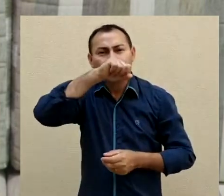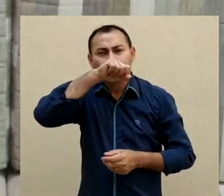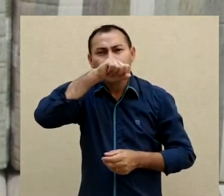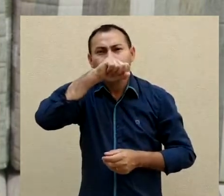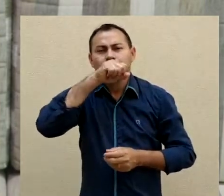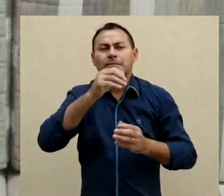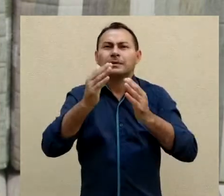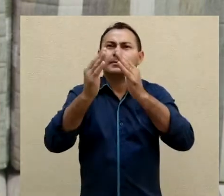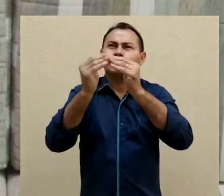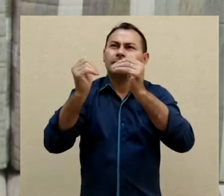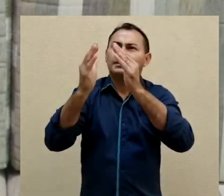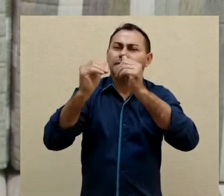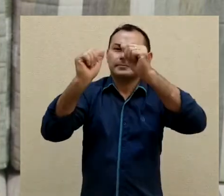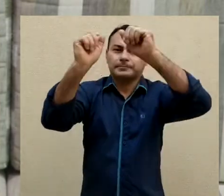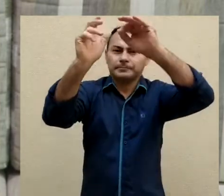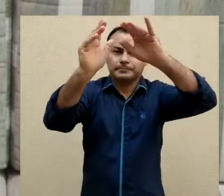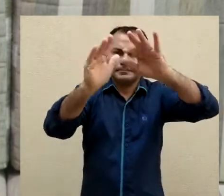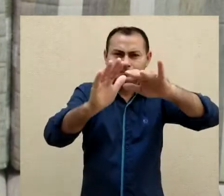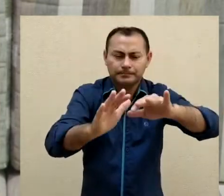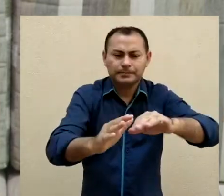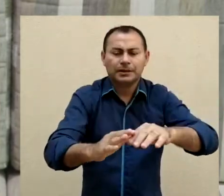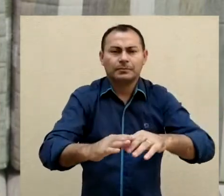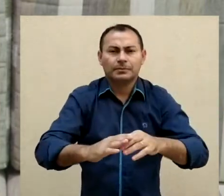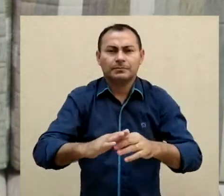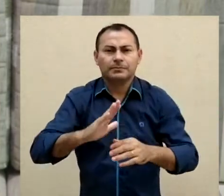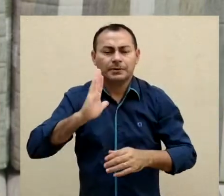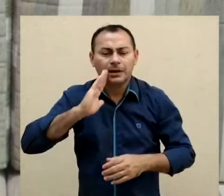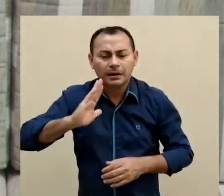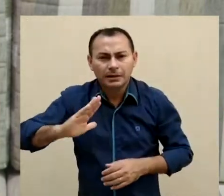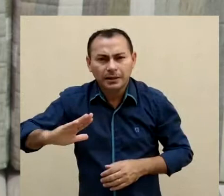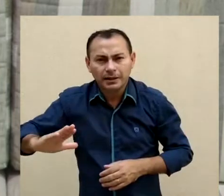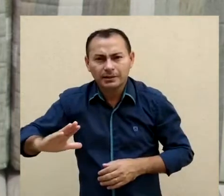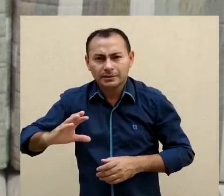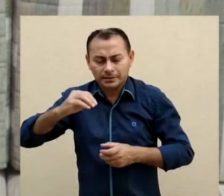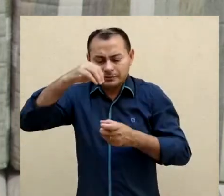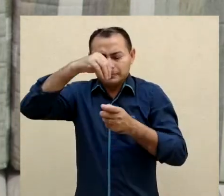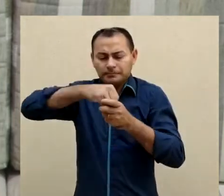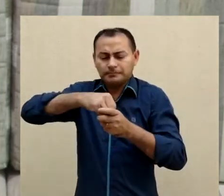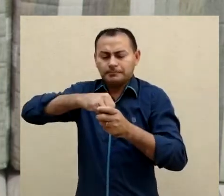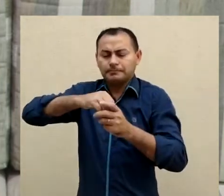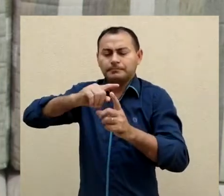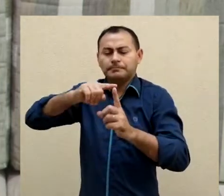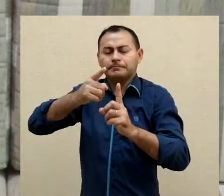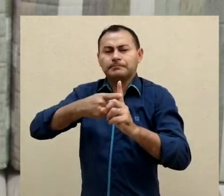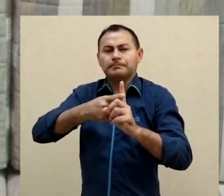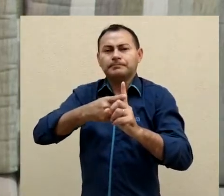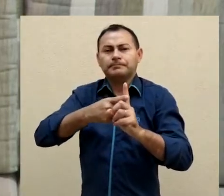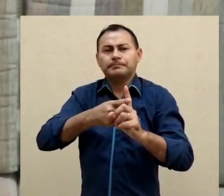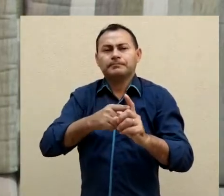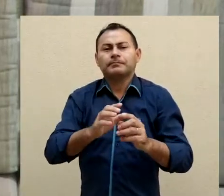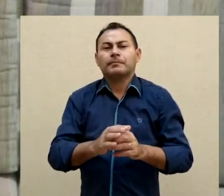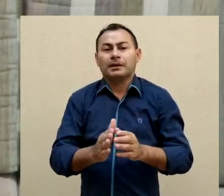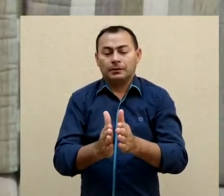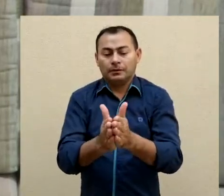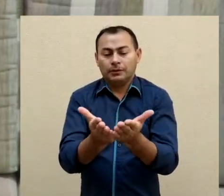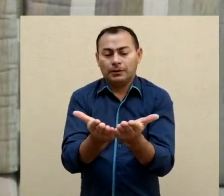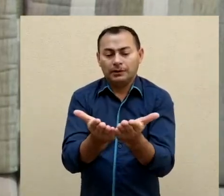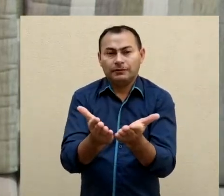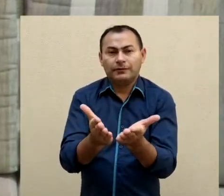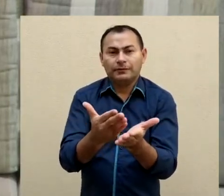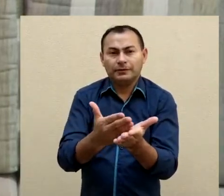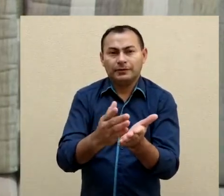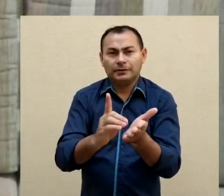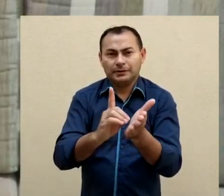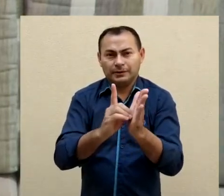mães, invocando as bênçãos sobre as crianças que estão para nascer. Lá no livro